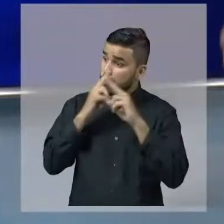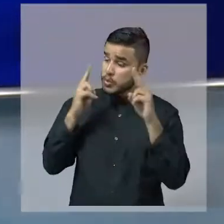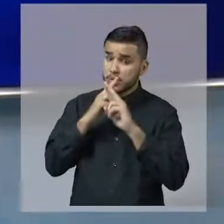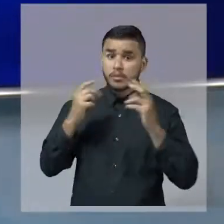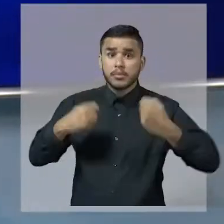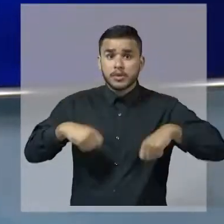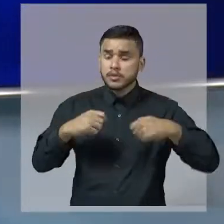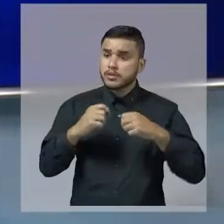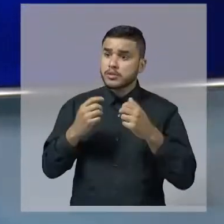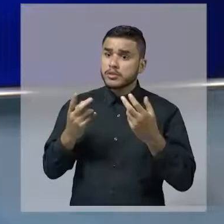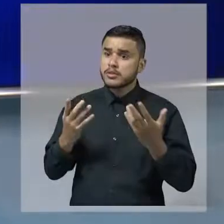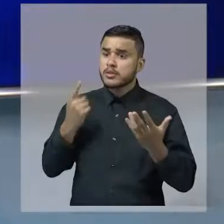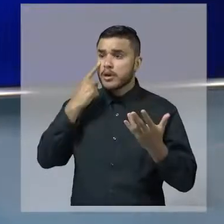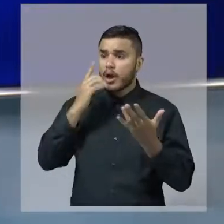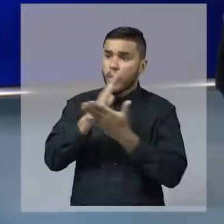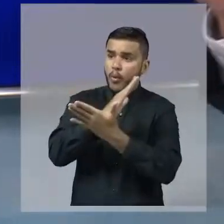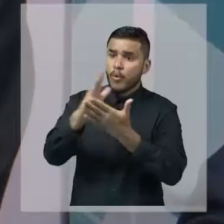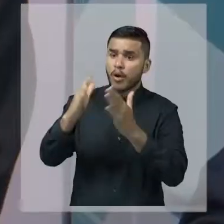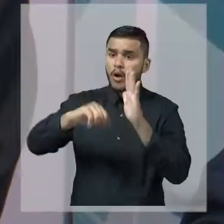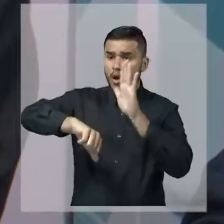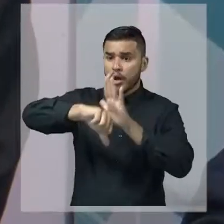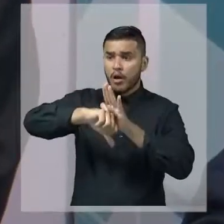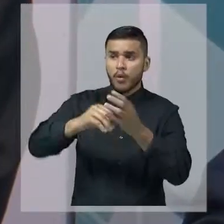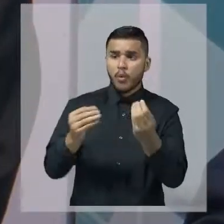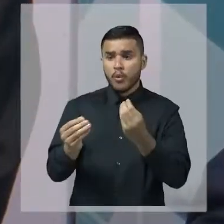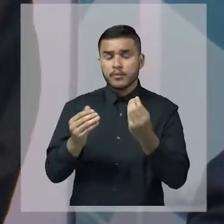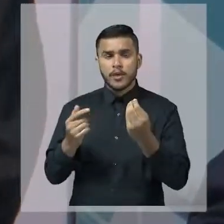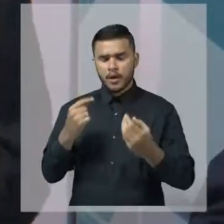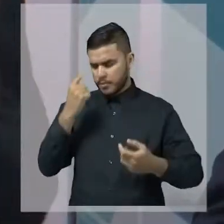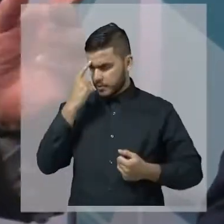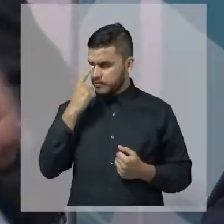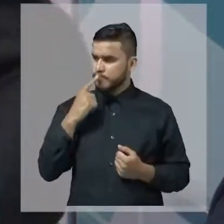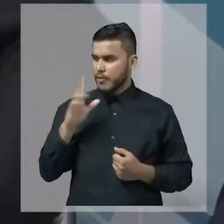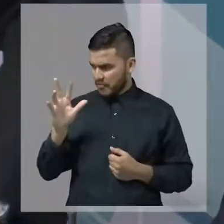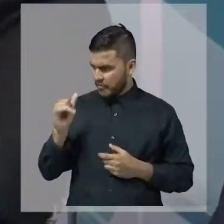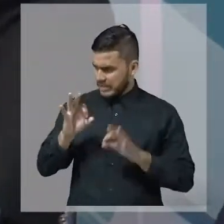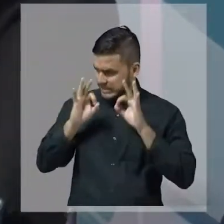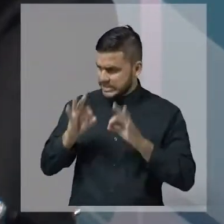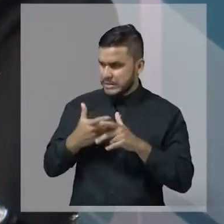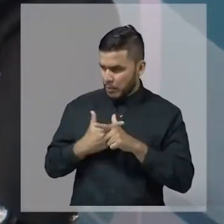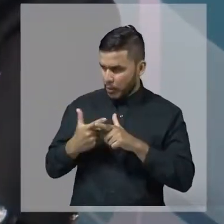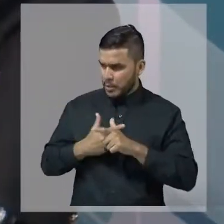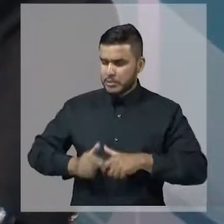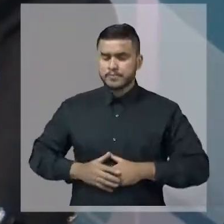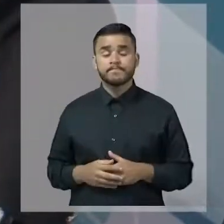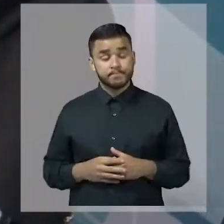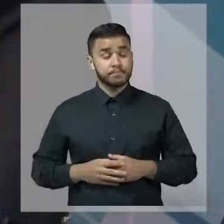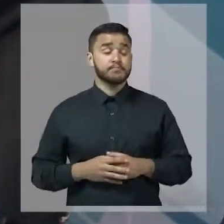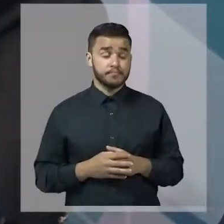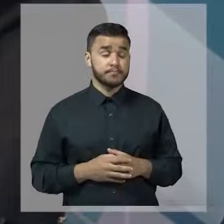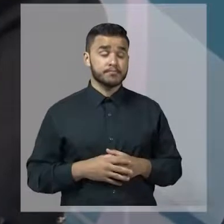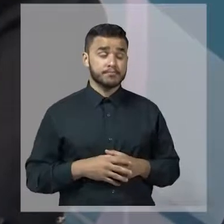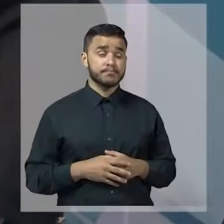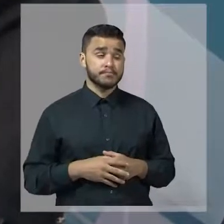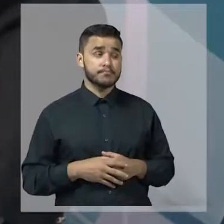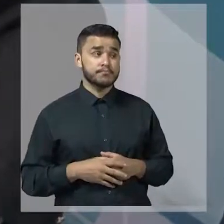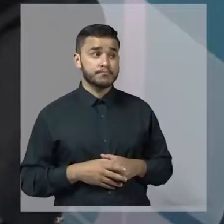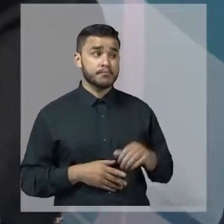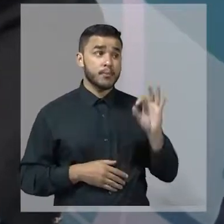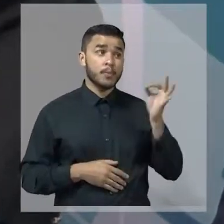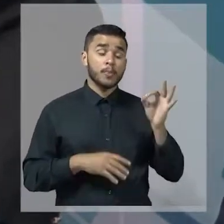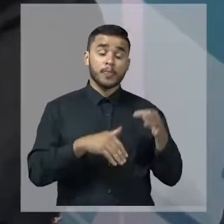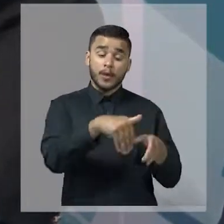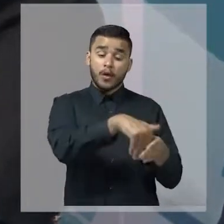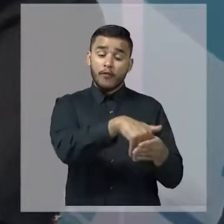da resposta para tais crimes, professor Djalma, este é um risco real? Porque os crimes